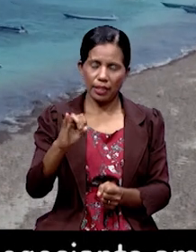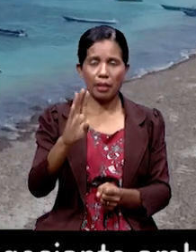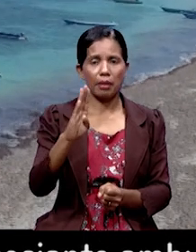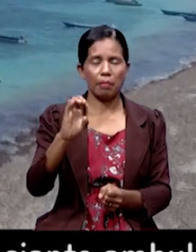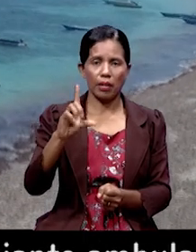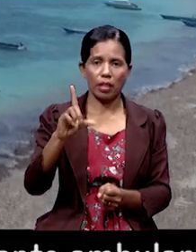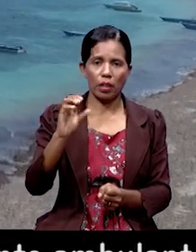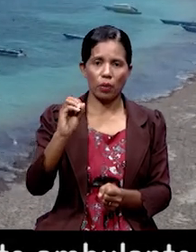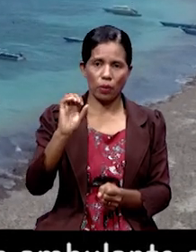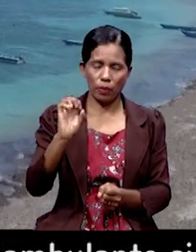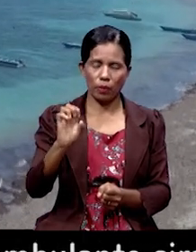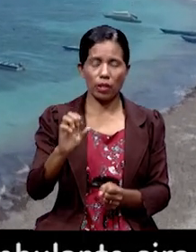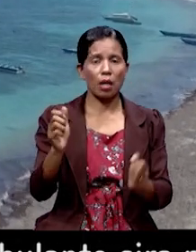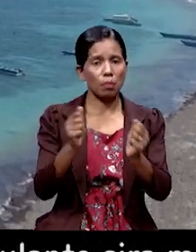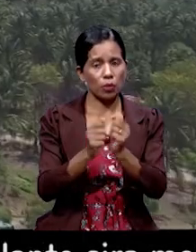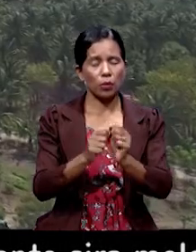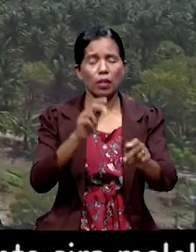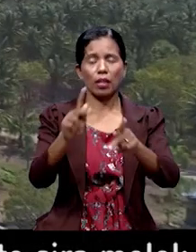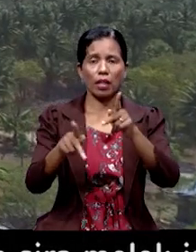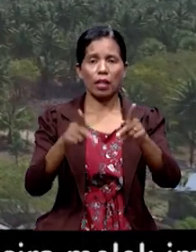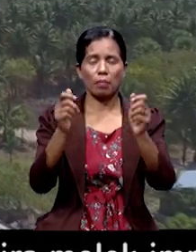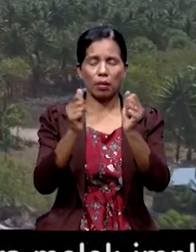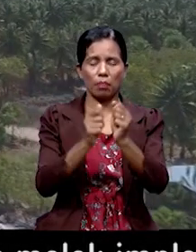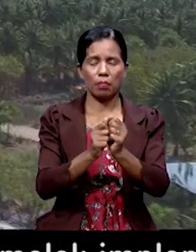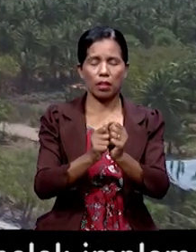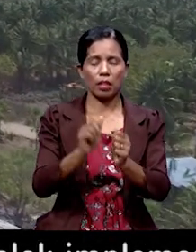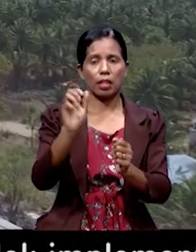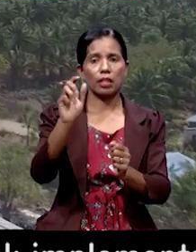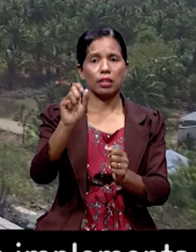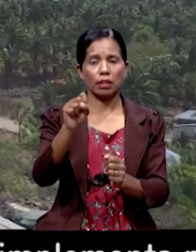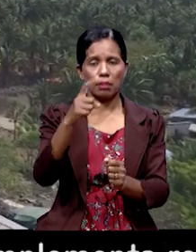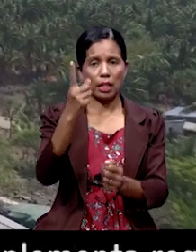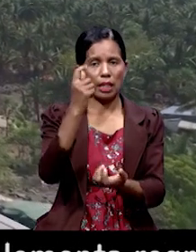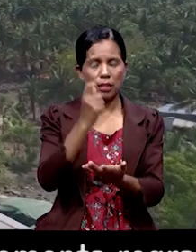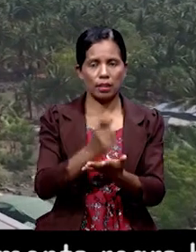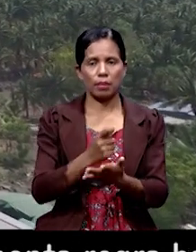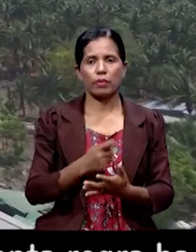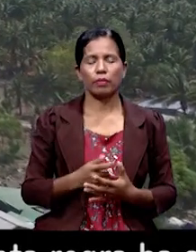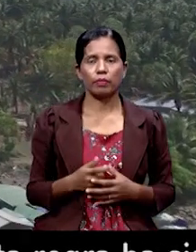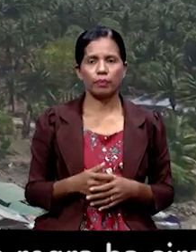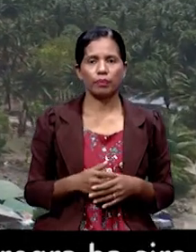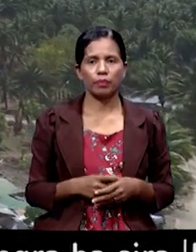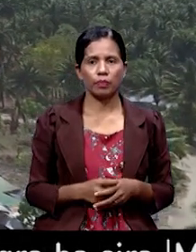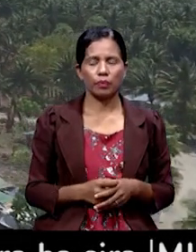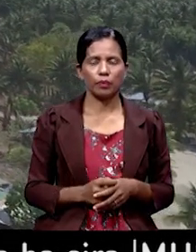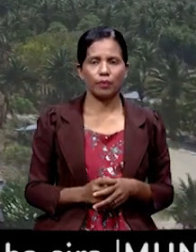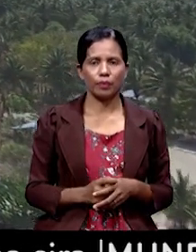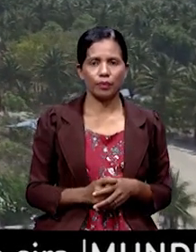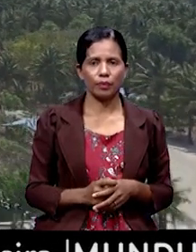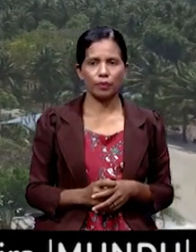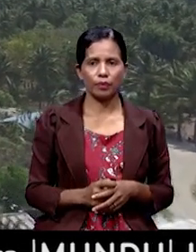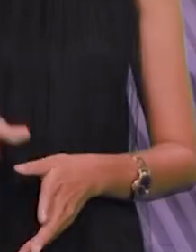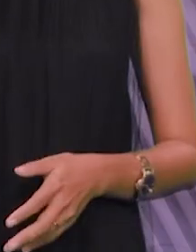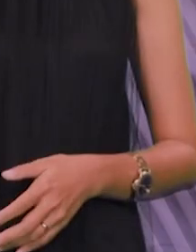nobikeli, nebe ho total populasaun rihun sanuluresin idaliu. Efigenia Babu, Lamberto da Silva,